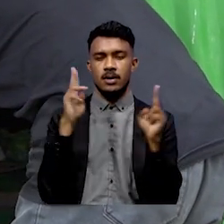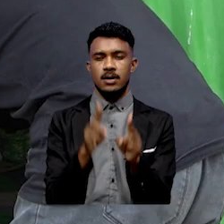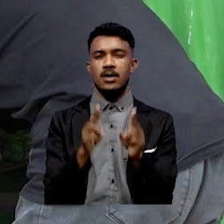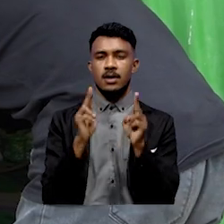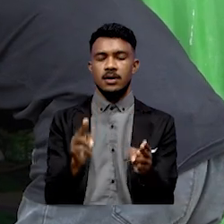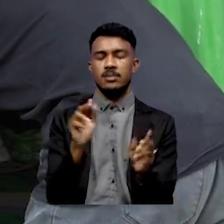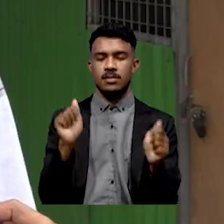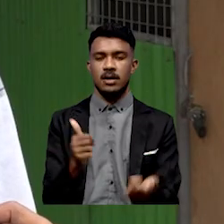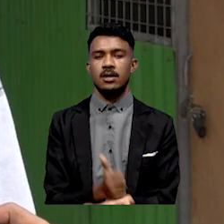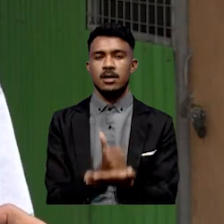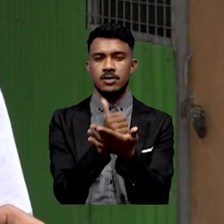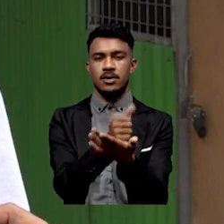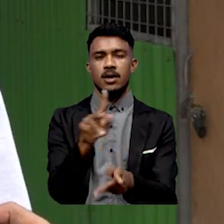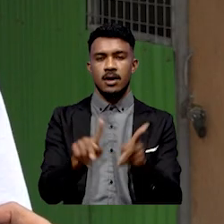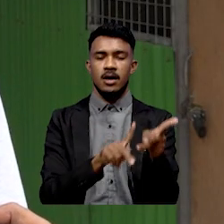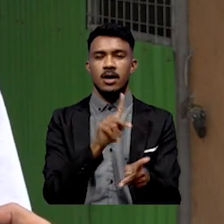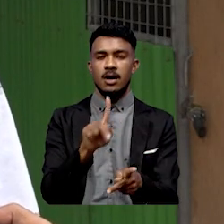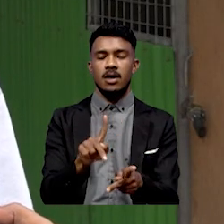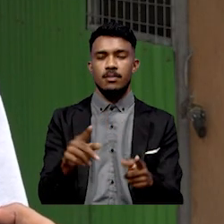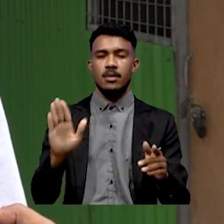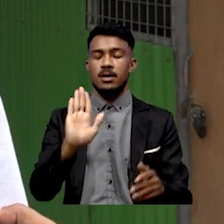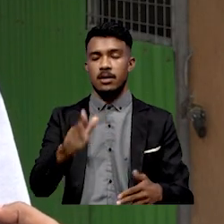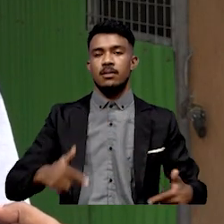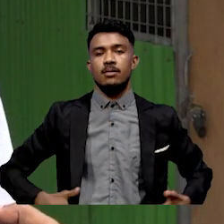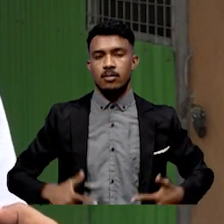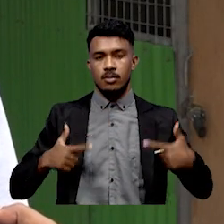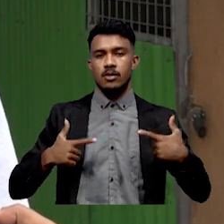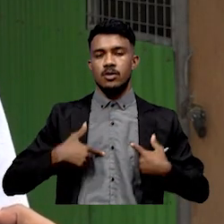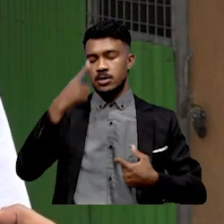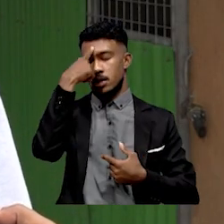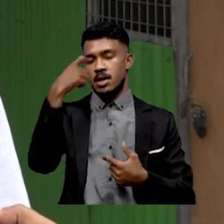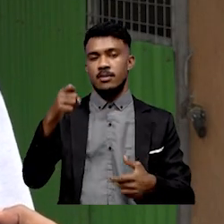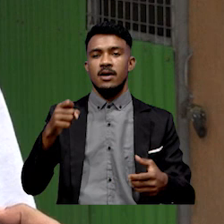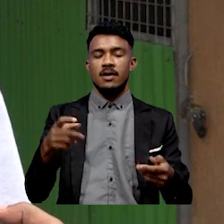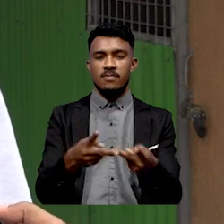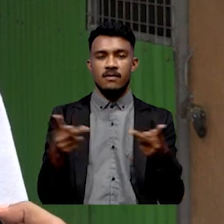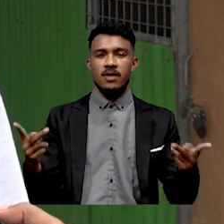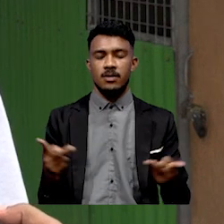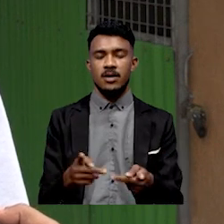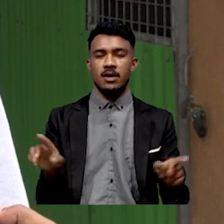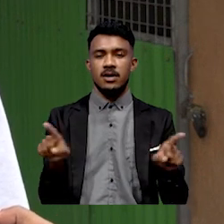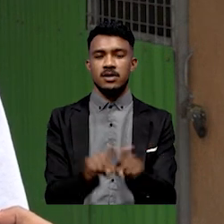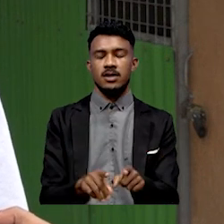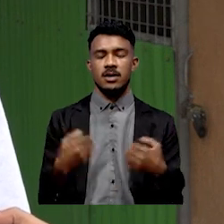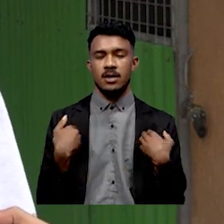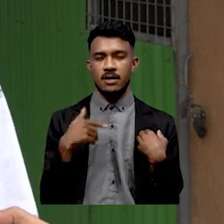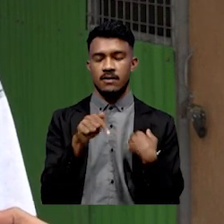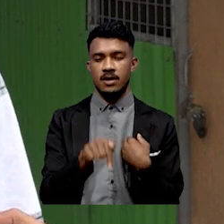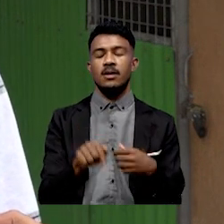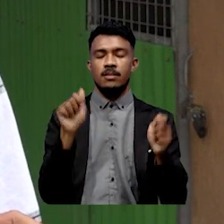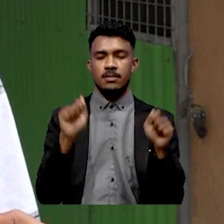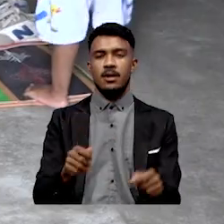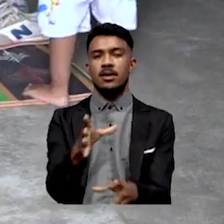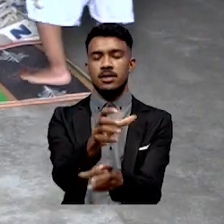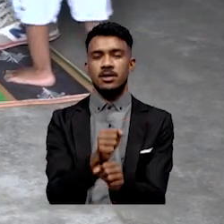salva população in minha vida. Então fati mak hanesa ne no iane atu bele simu